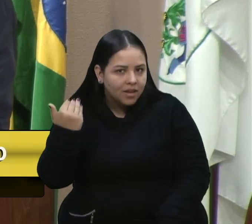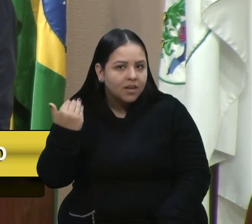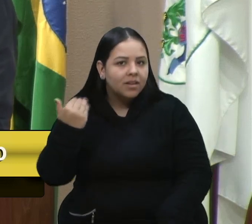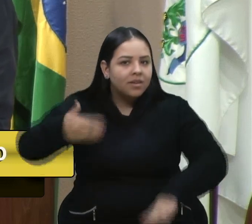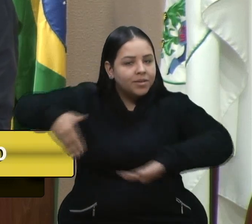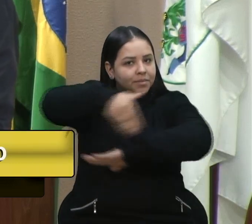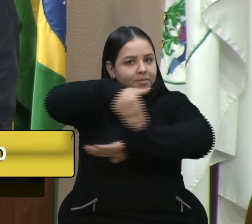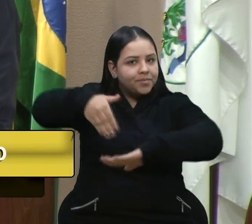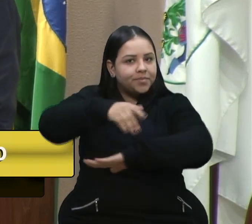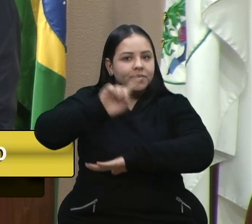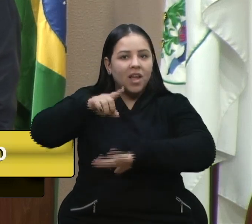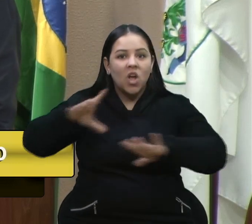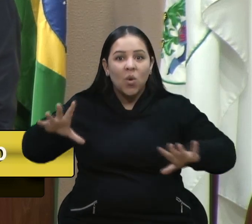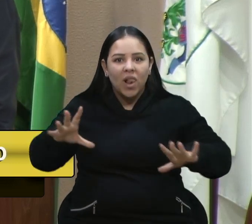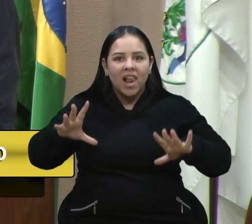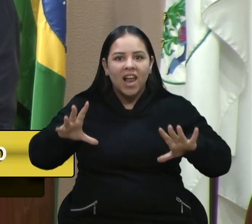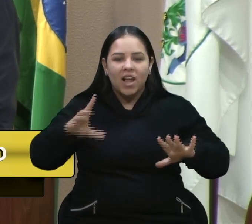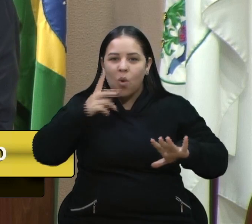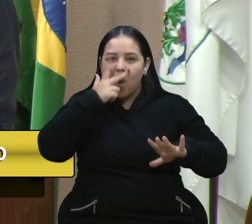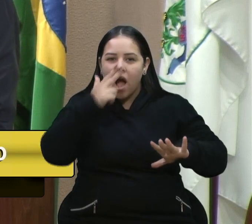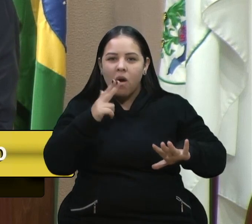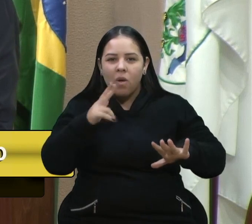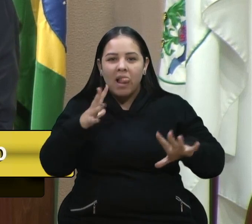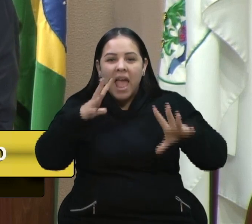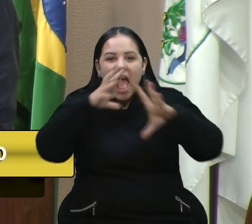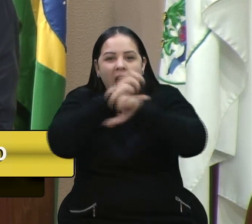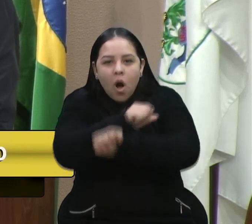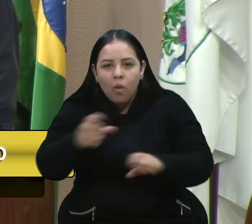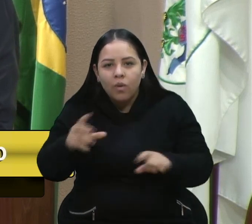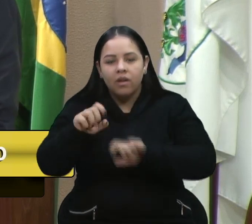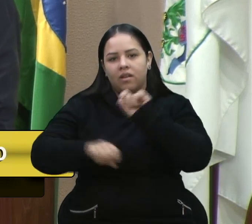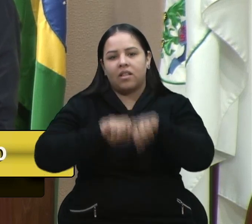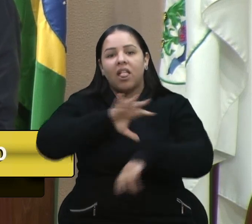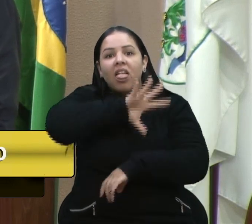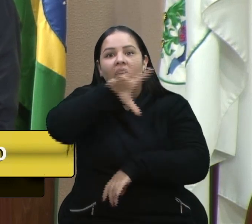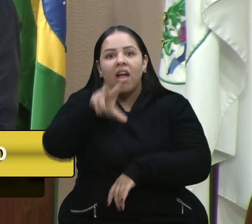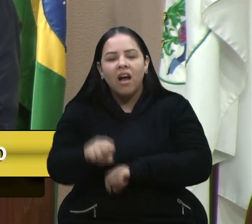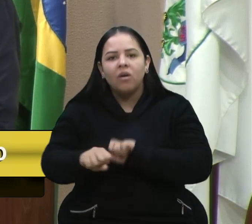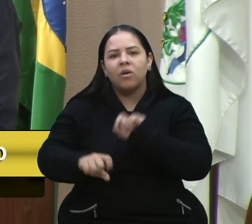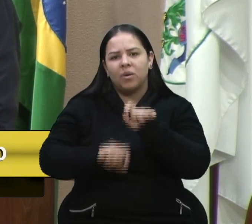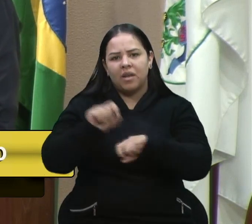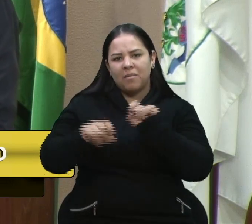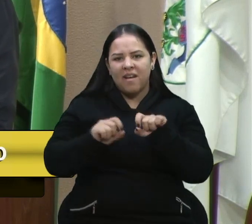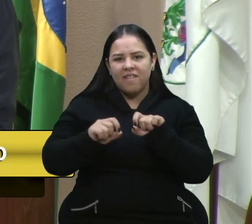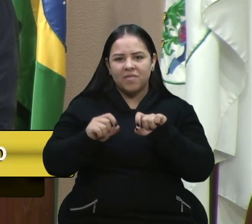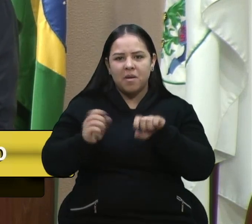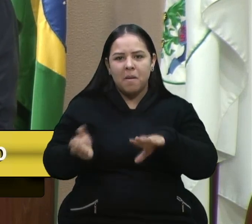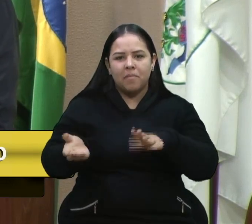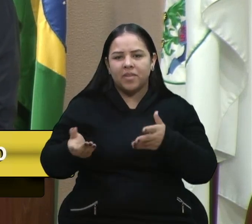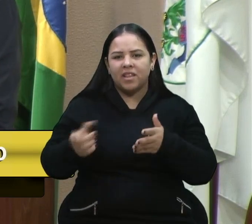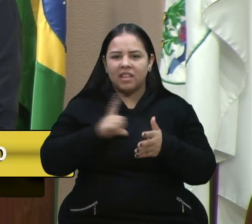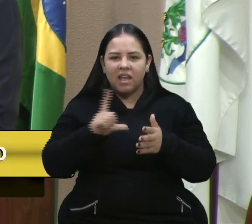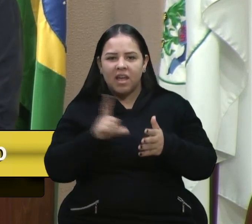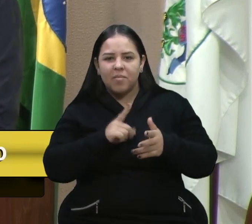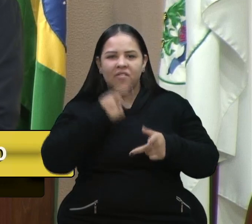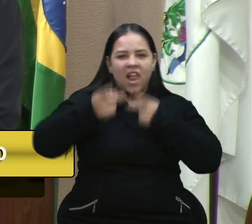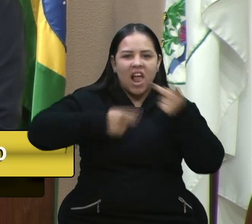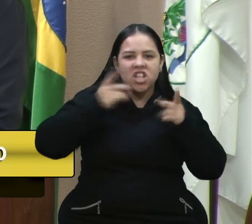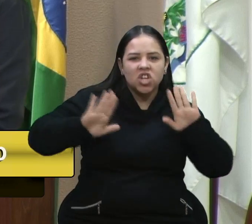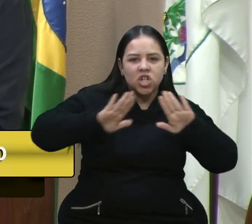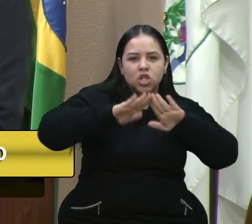É um leão para fechar escolas e deixar criança em casa, vereador Bressan. E um gatinho para fechar buraco, né?